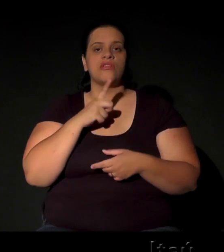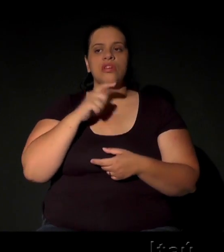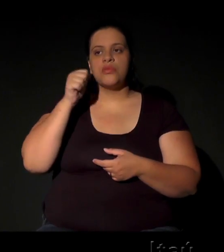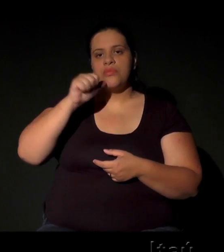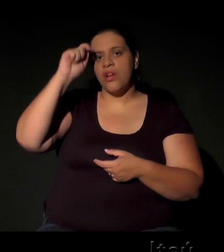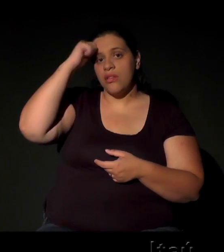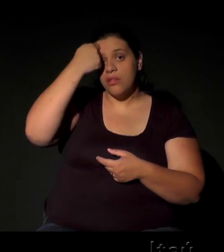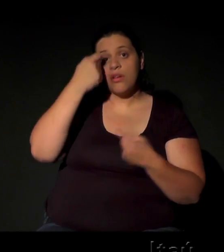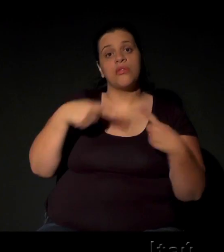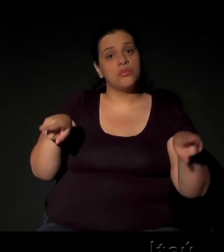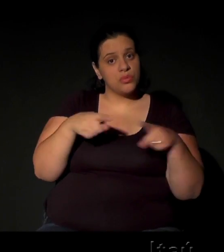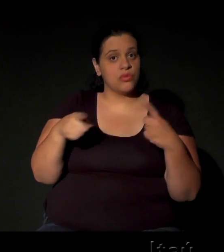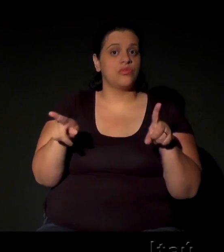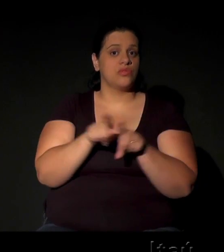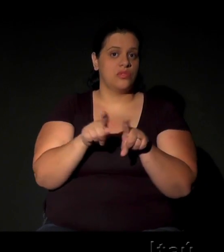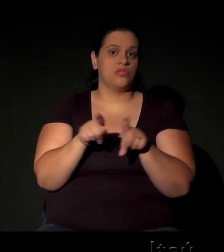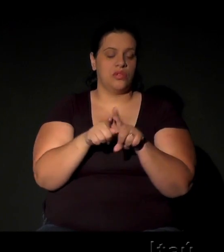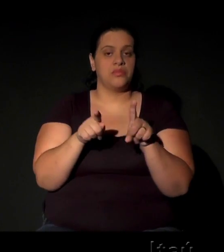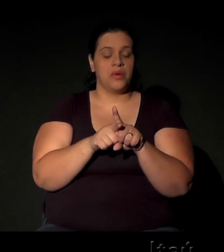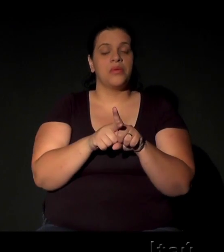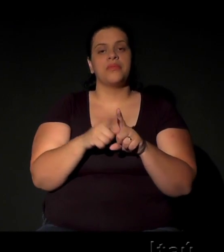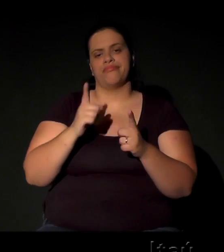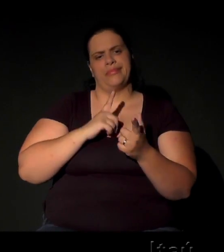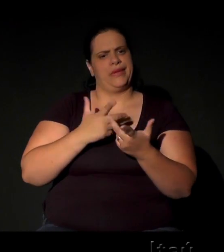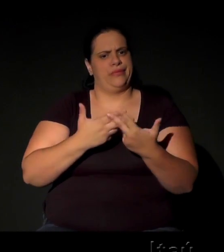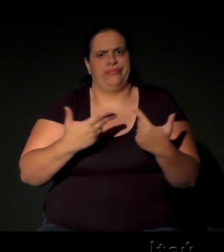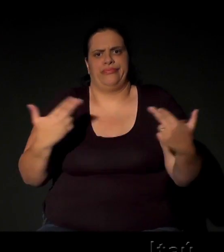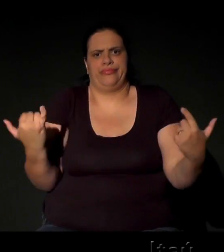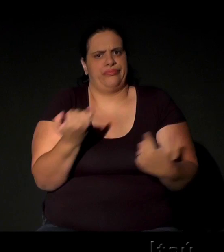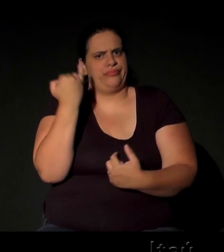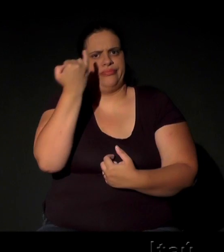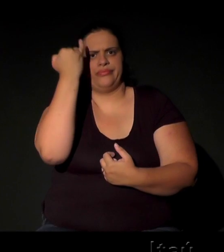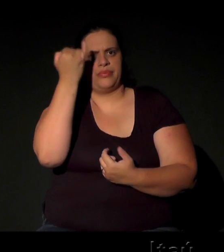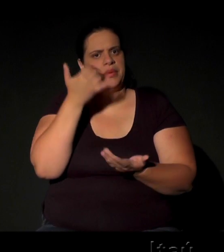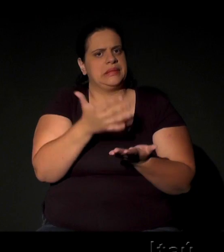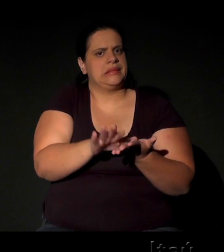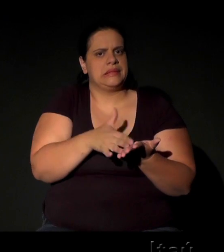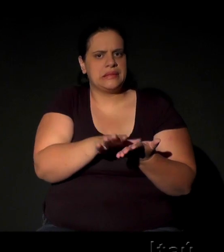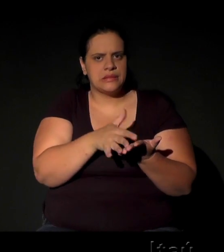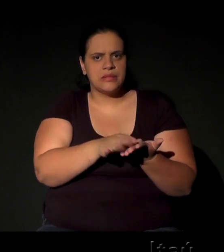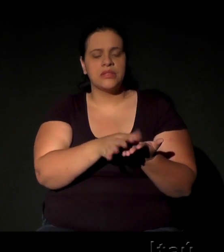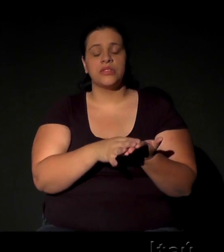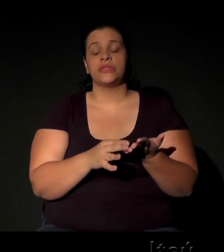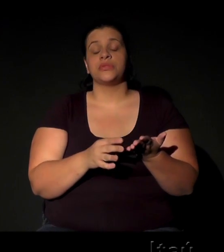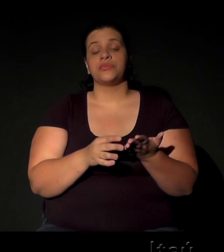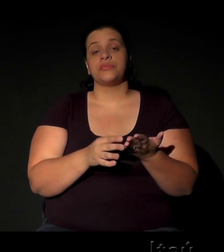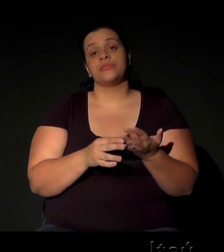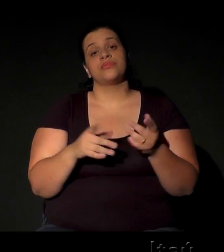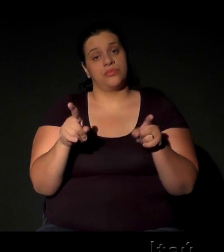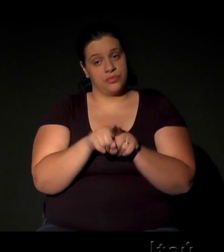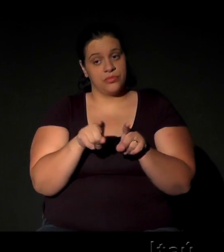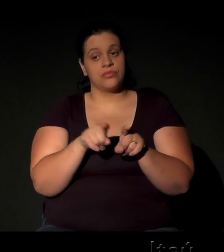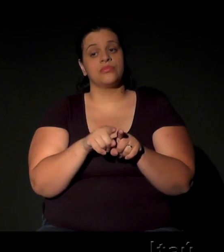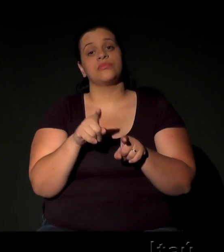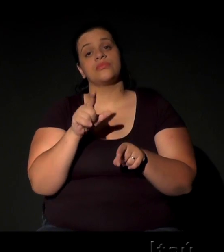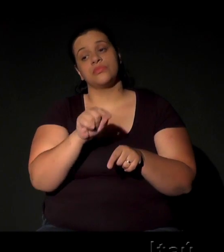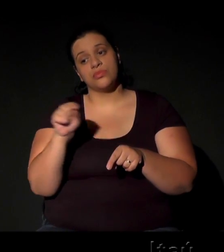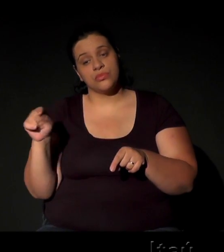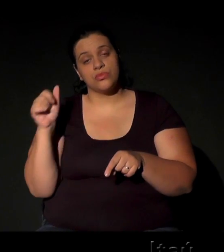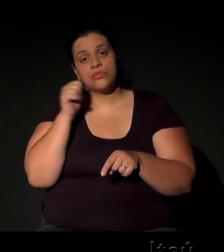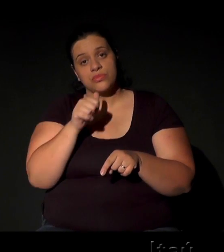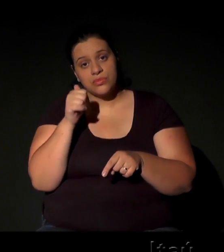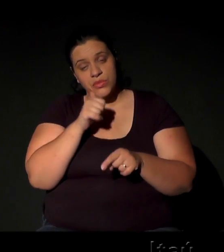negras na música também fazendo muitas coisas importantes no samba apesar das mulheres no